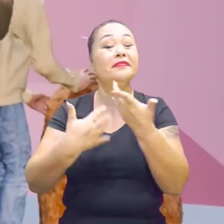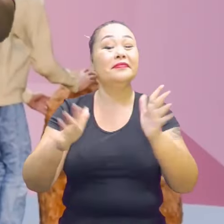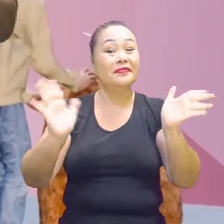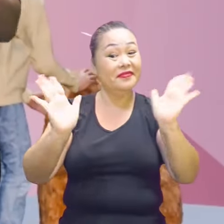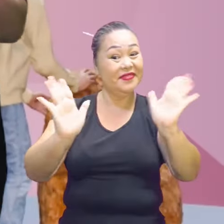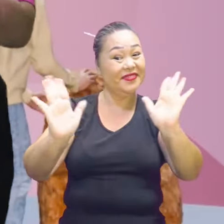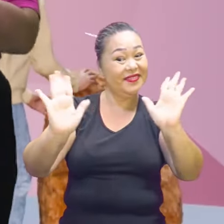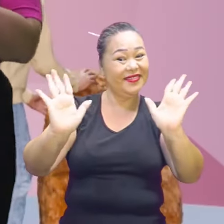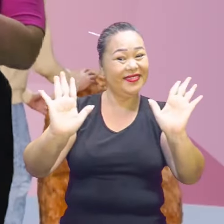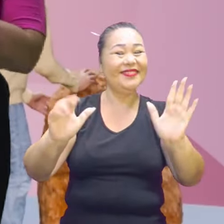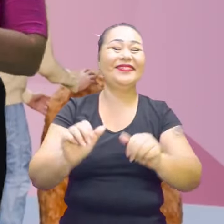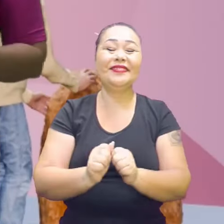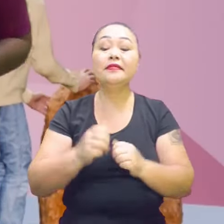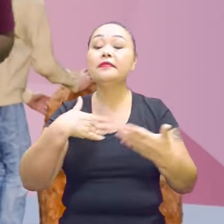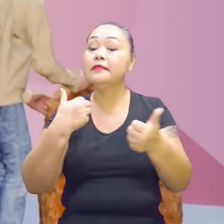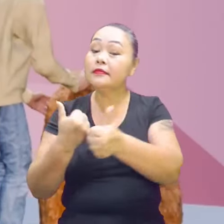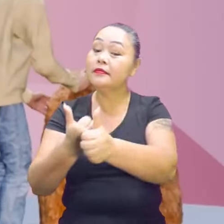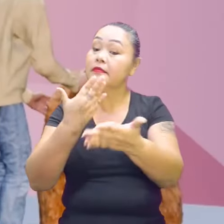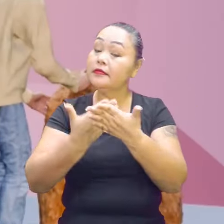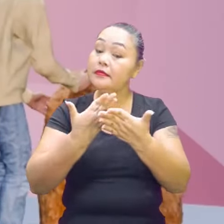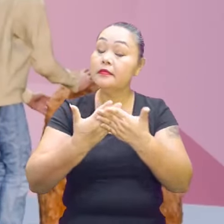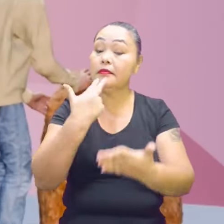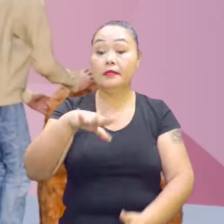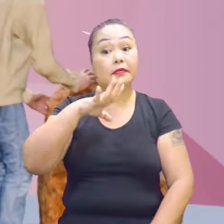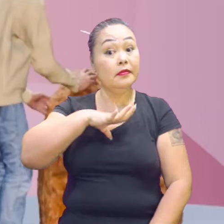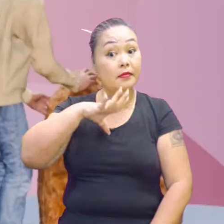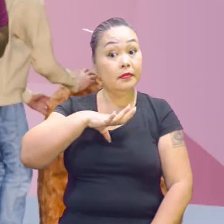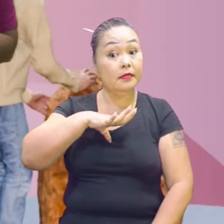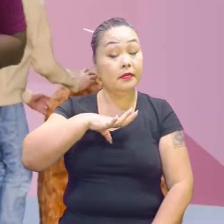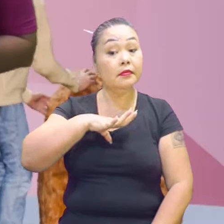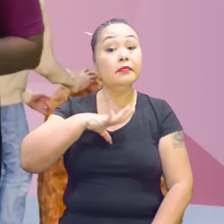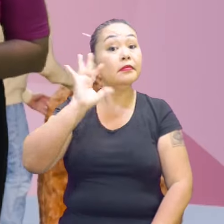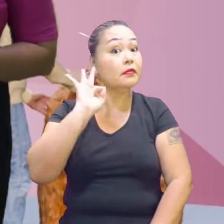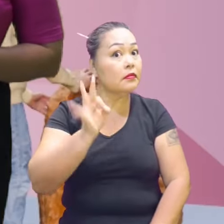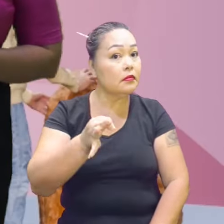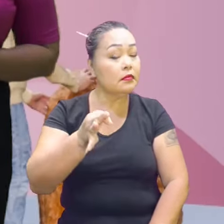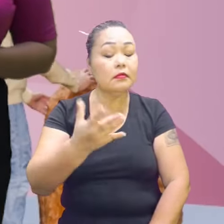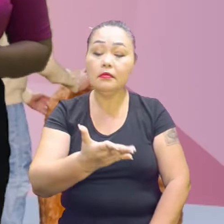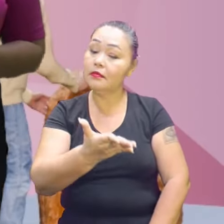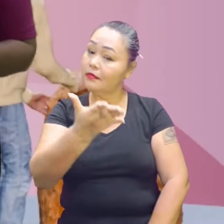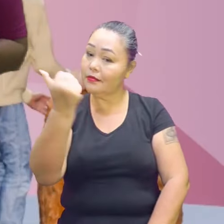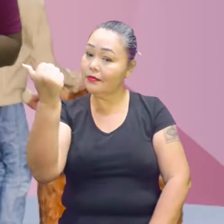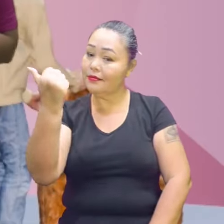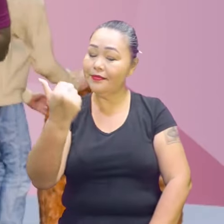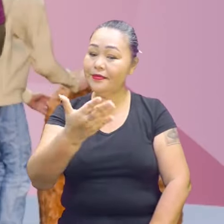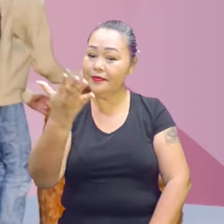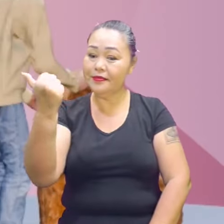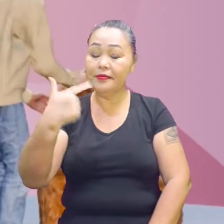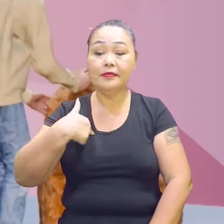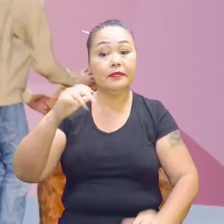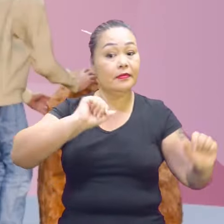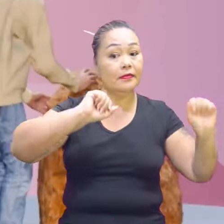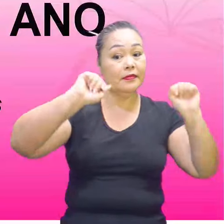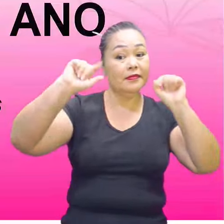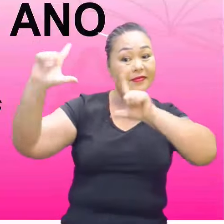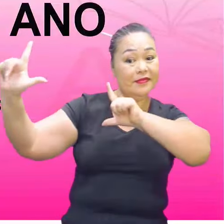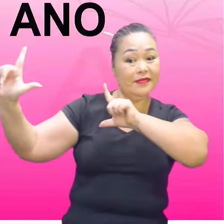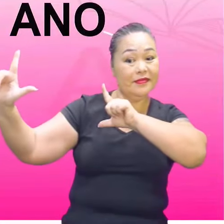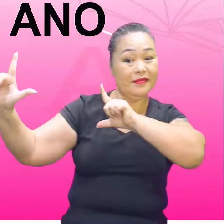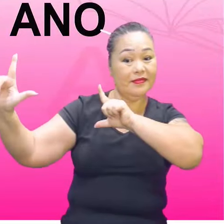acompanhando, começando hoje a acompanhar a nossa aula de língua portuguesa. Tá certo? Então, vamos lá para a